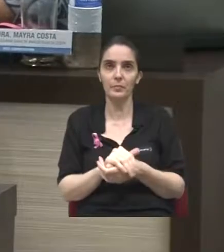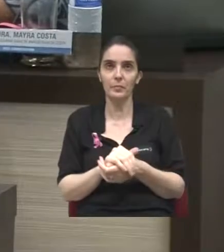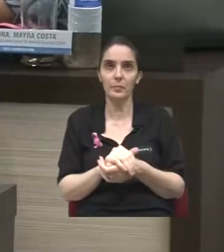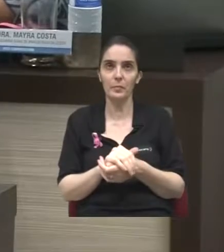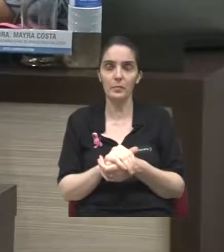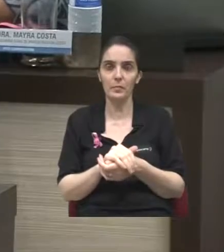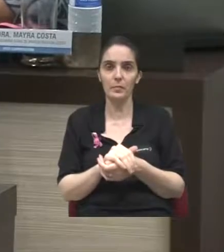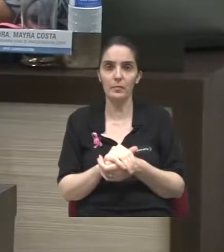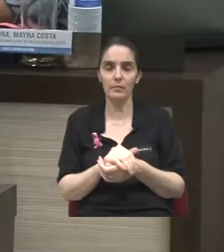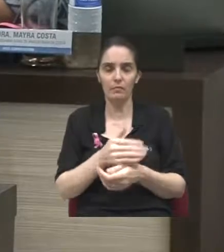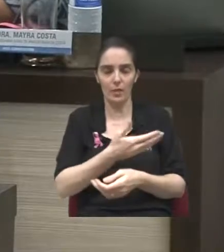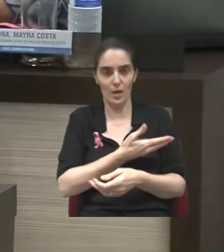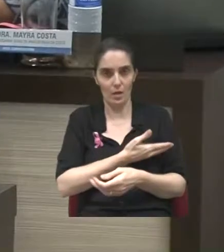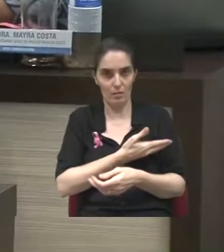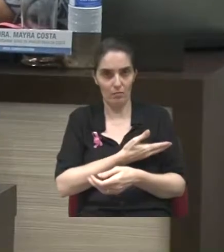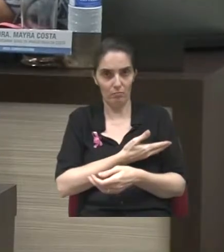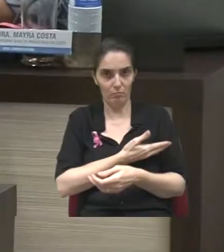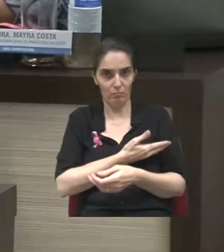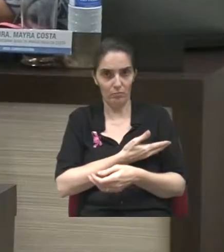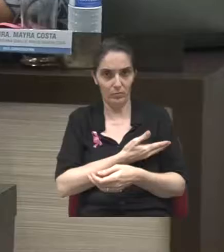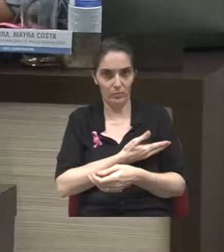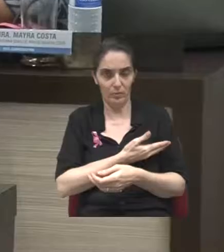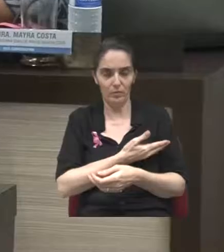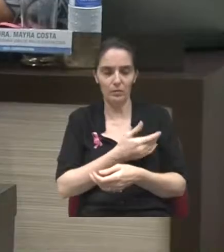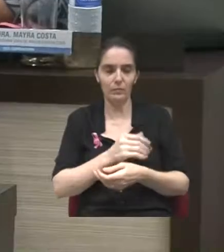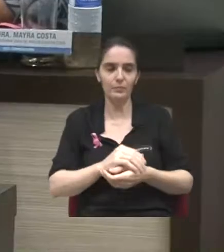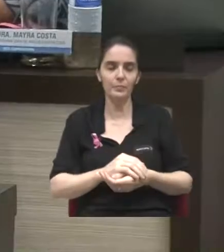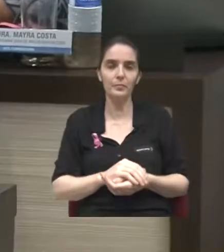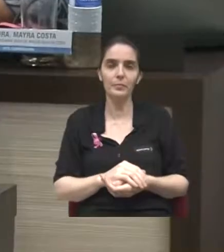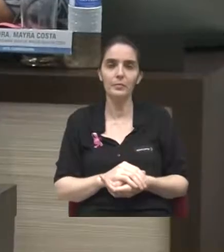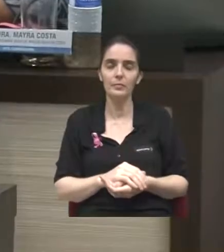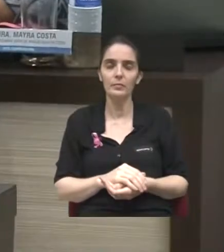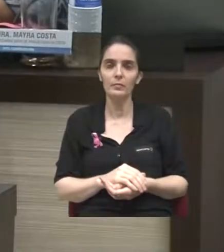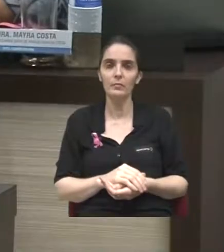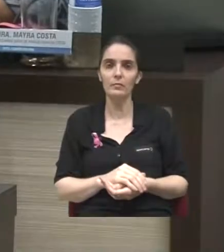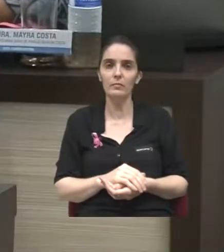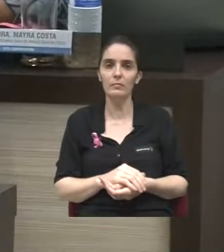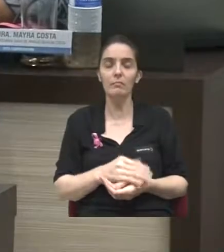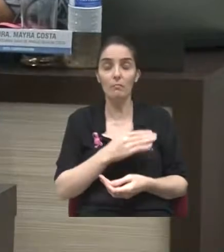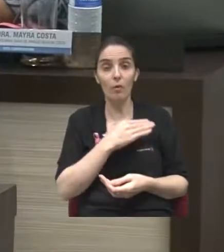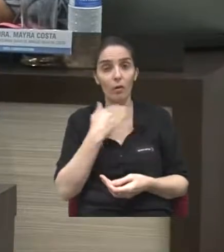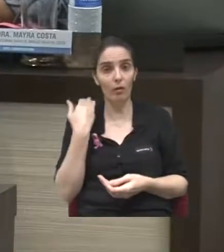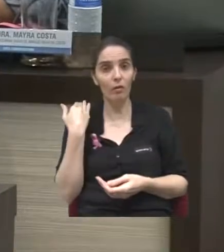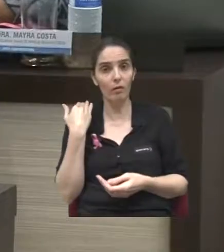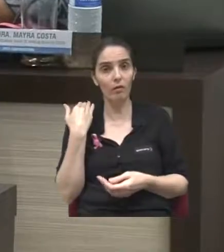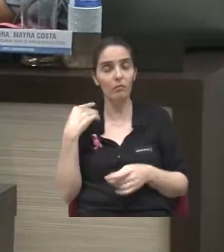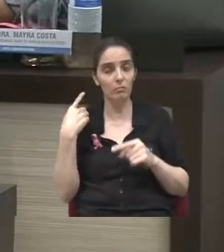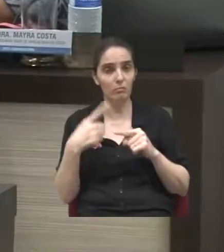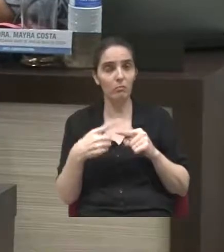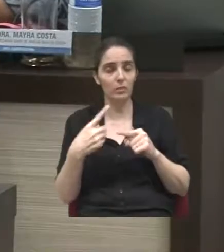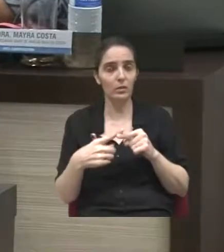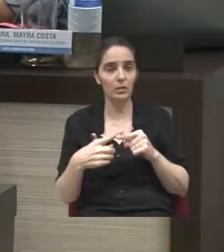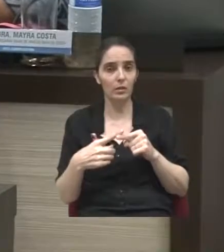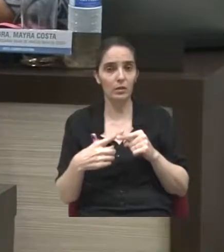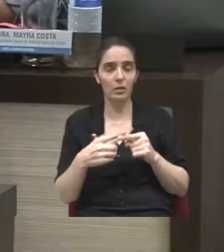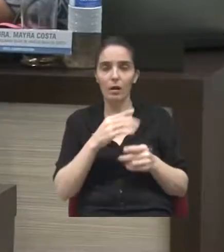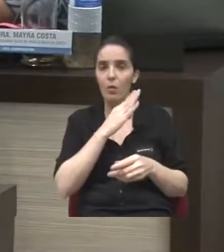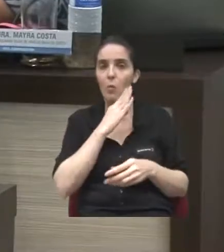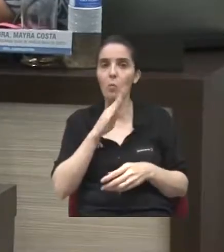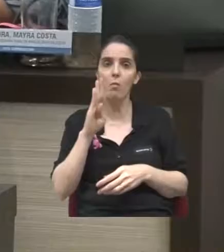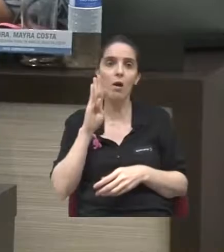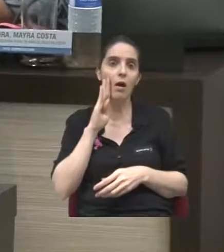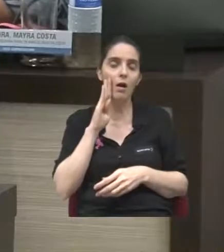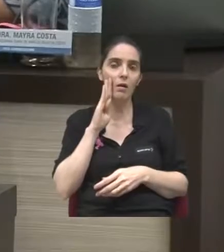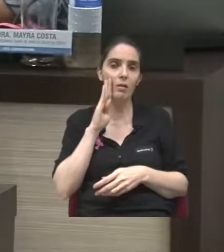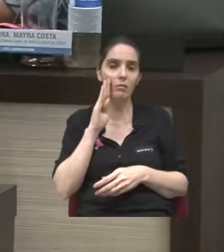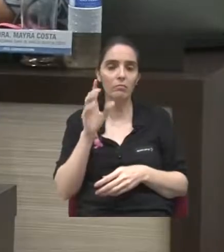amigo de toda a cidade, né, que acabou falecendo. Ele estava num bar, comendo,